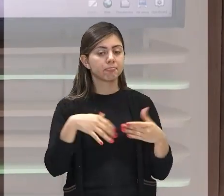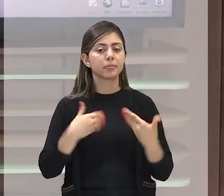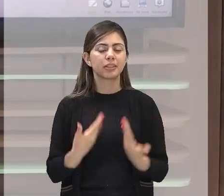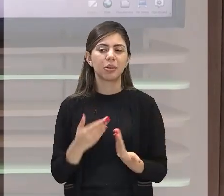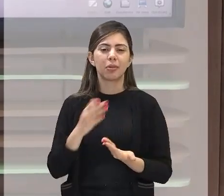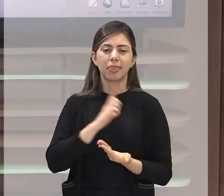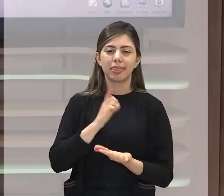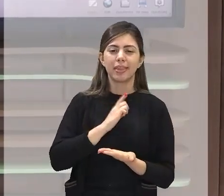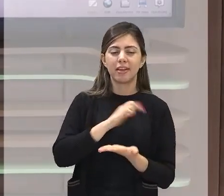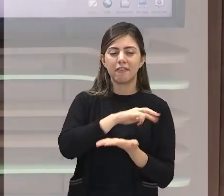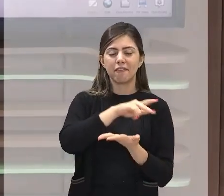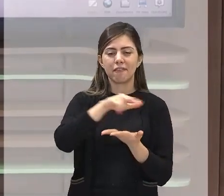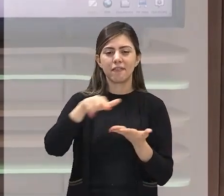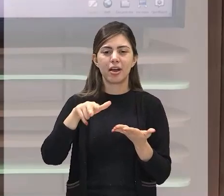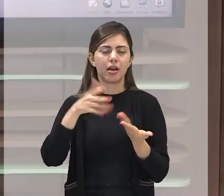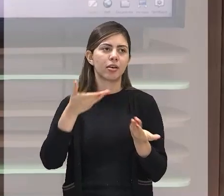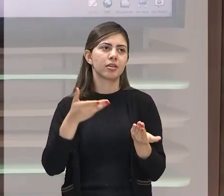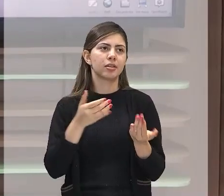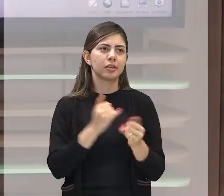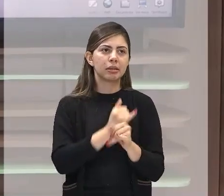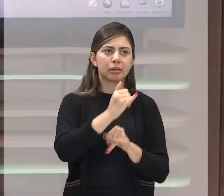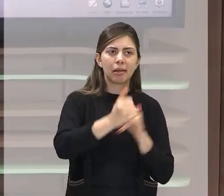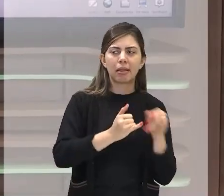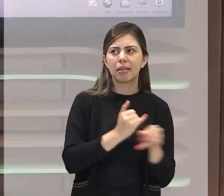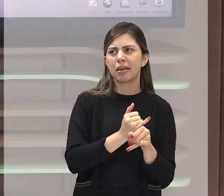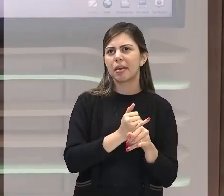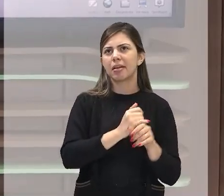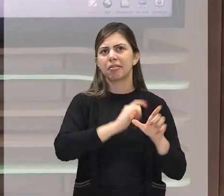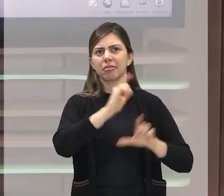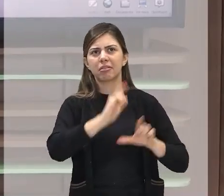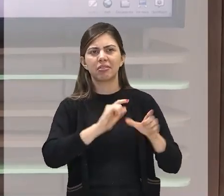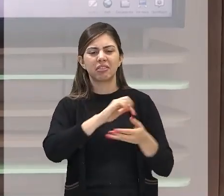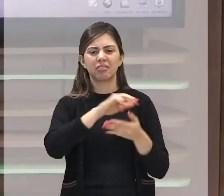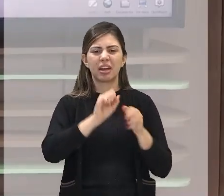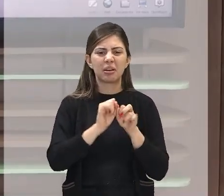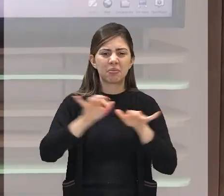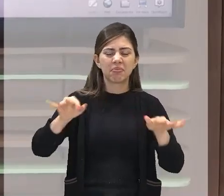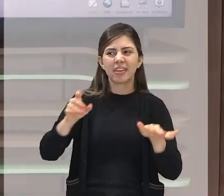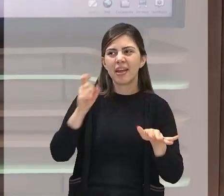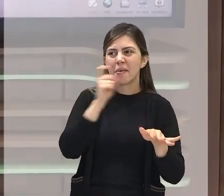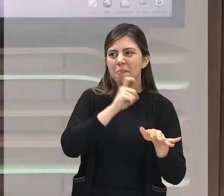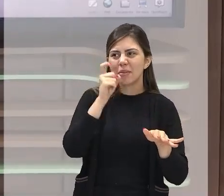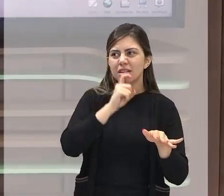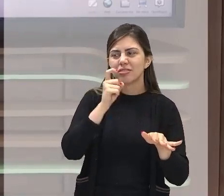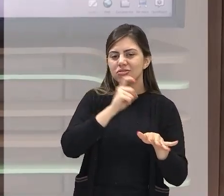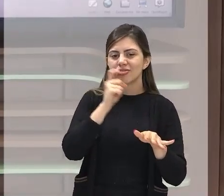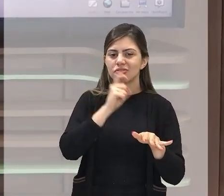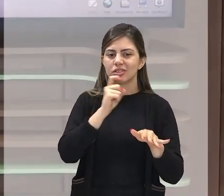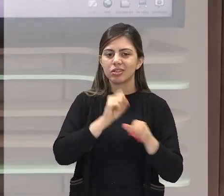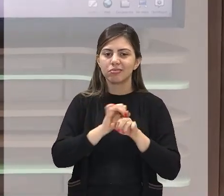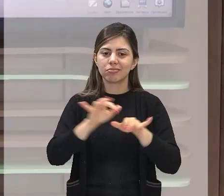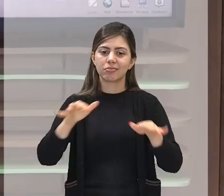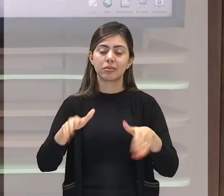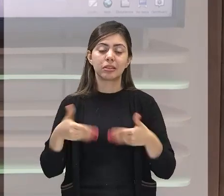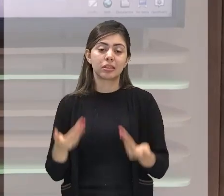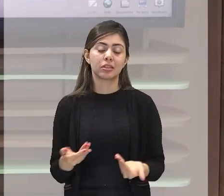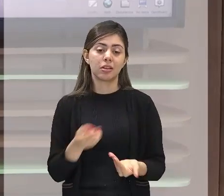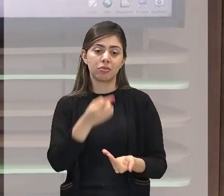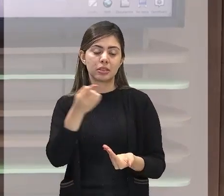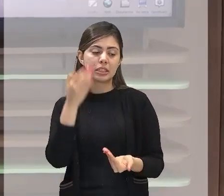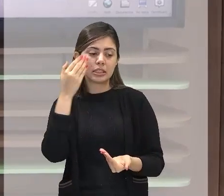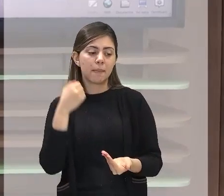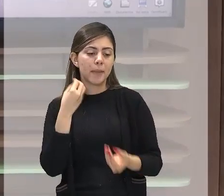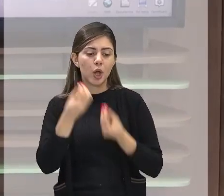aí, não é? Anunciando fatos que às vezes não são verdadeiros. Como você vai comprovar se um fato